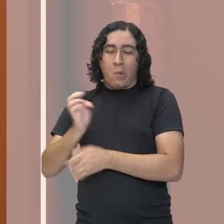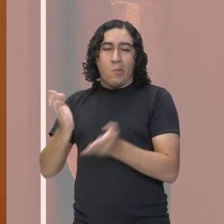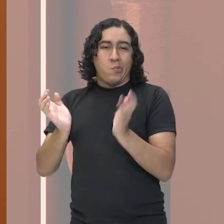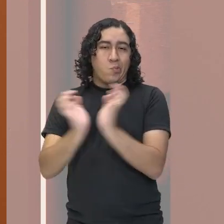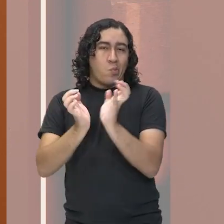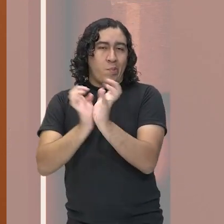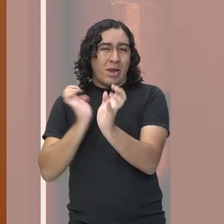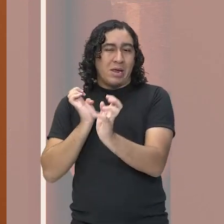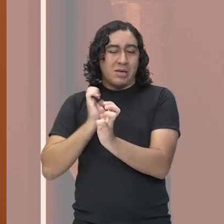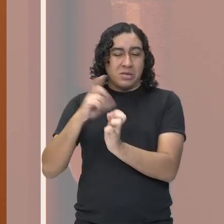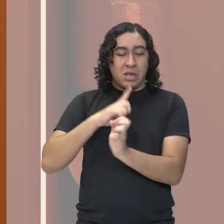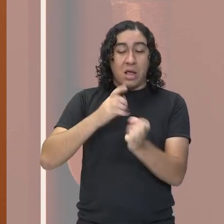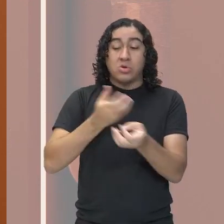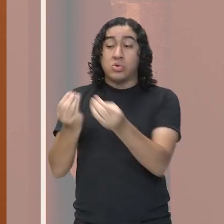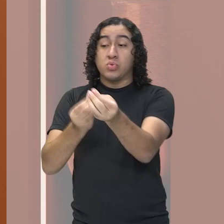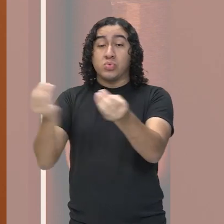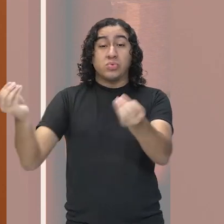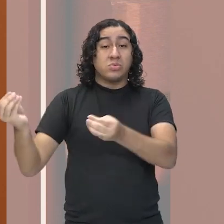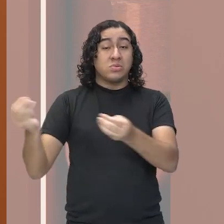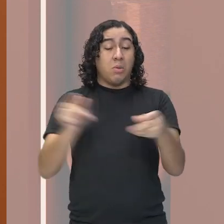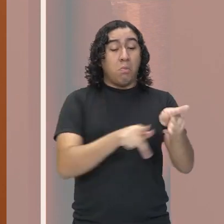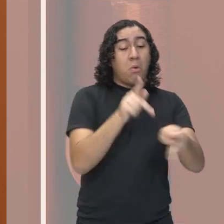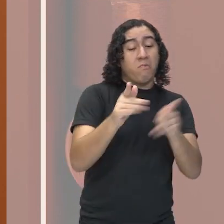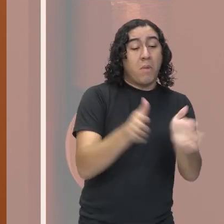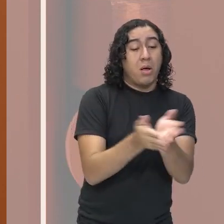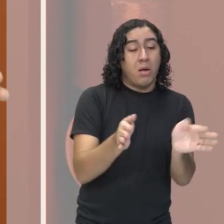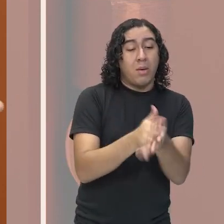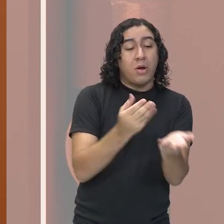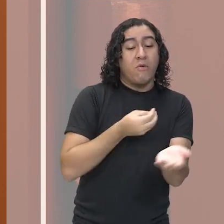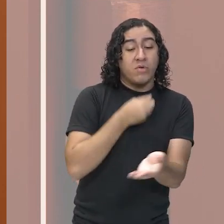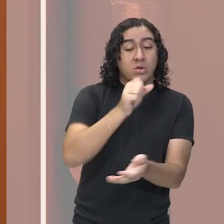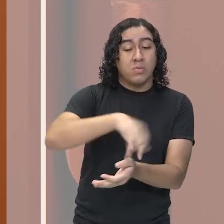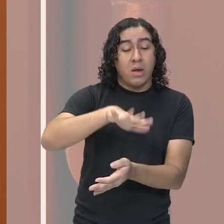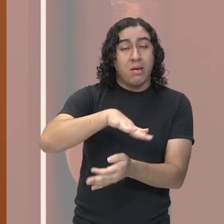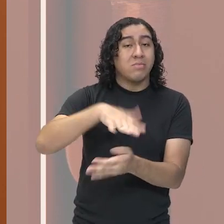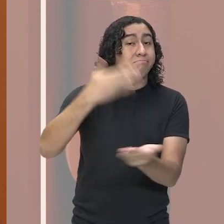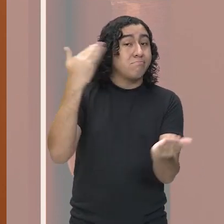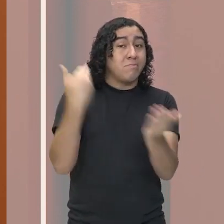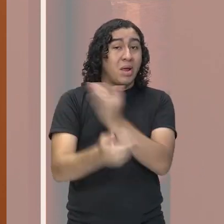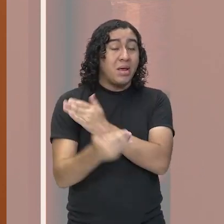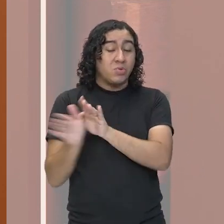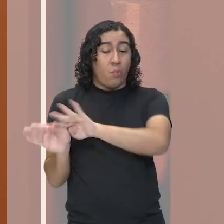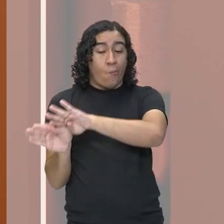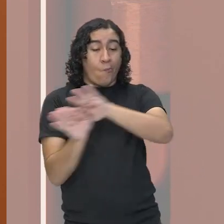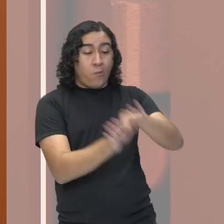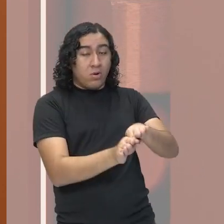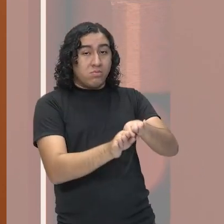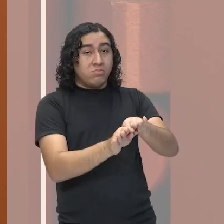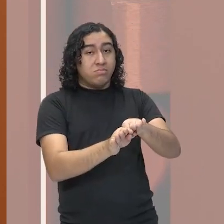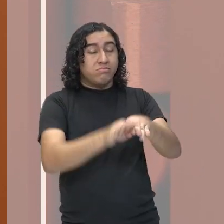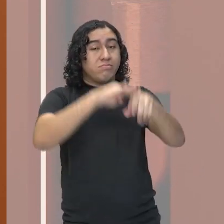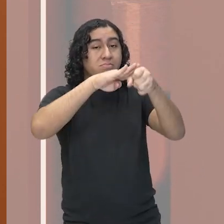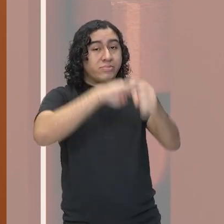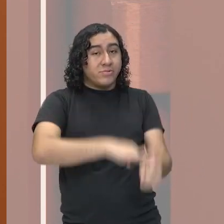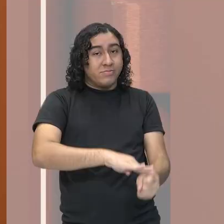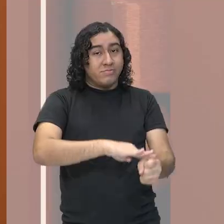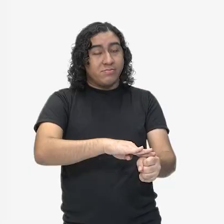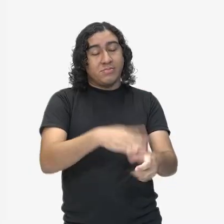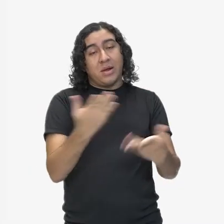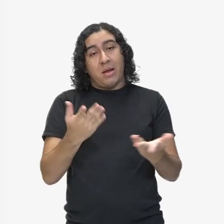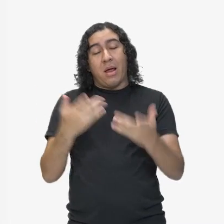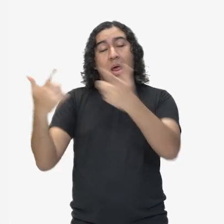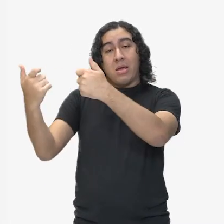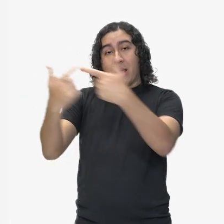que viviam nas terras perdem a sua posse e aí ficam sem nada. E aí a guerra chega ao fim, né? A